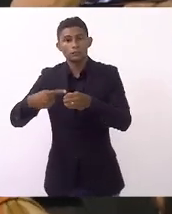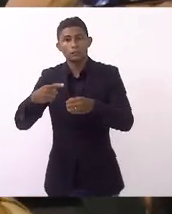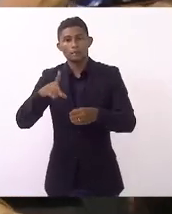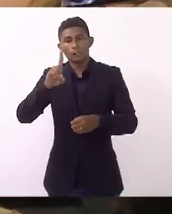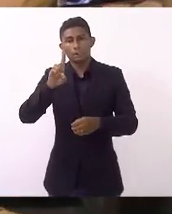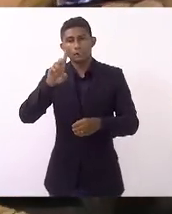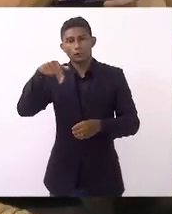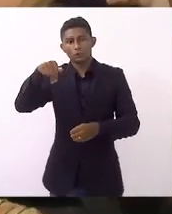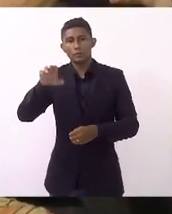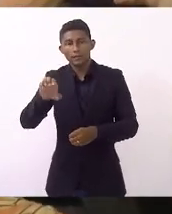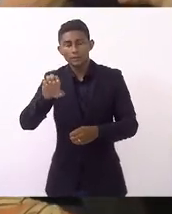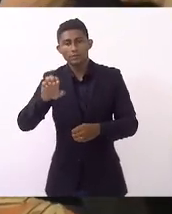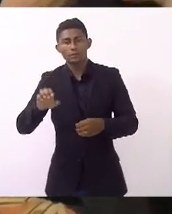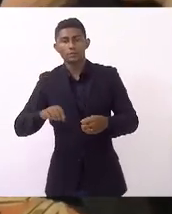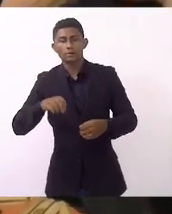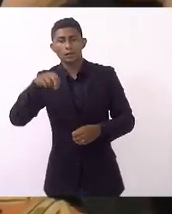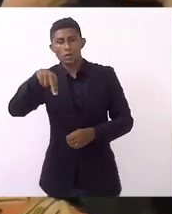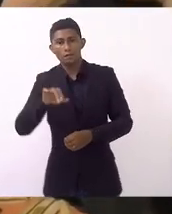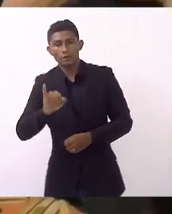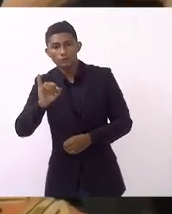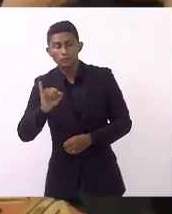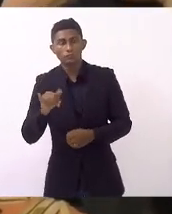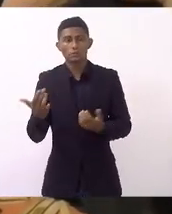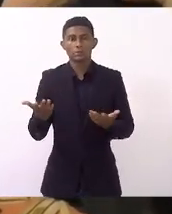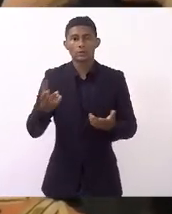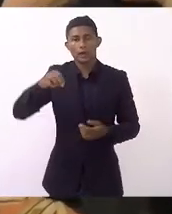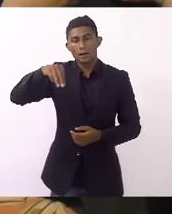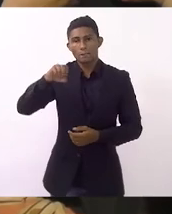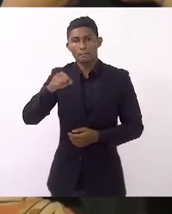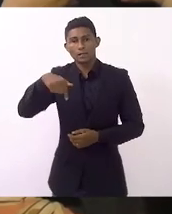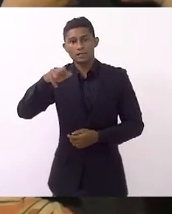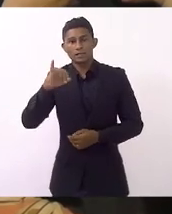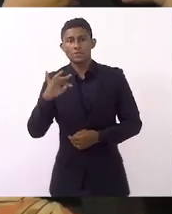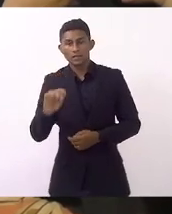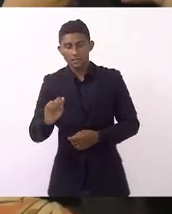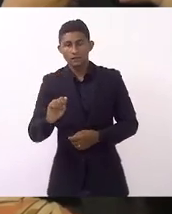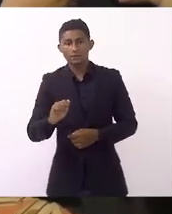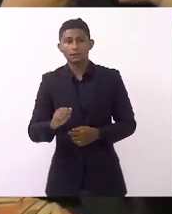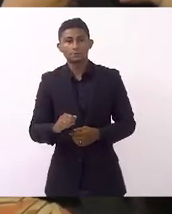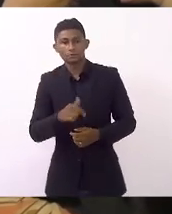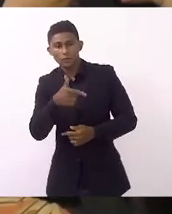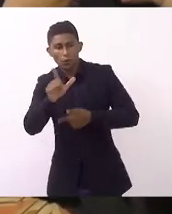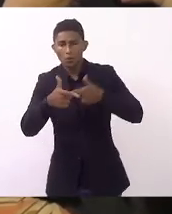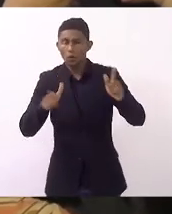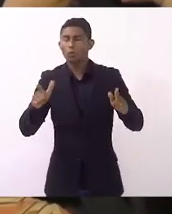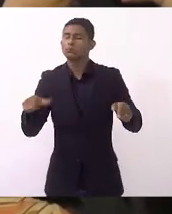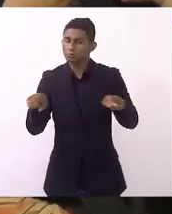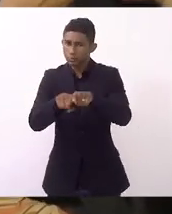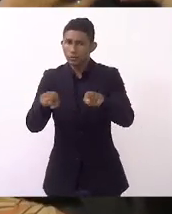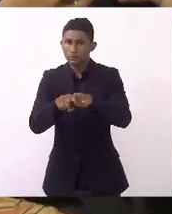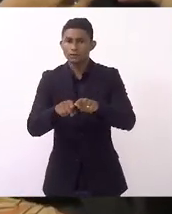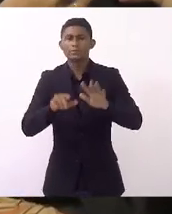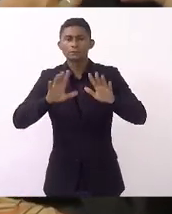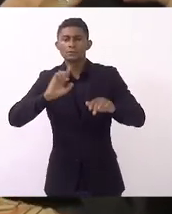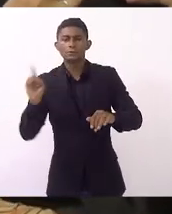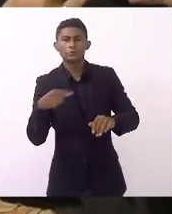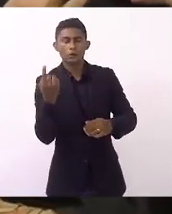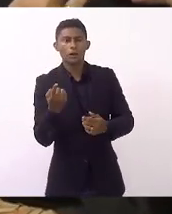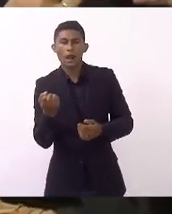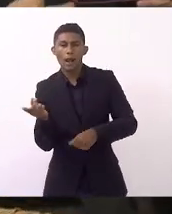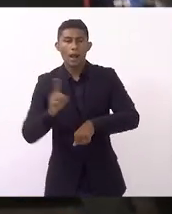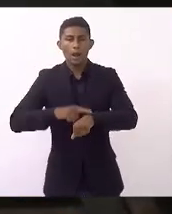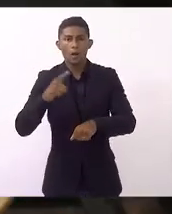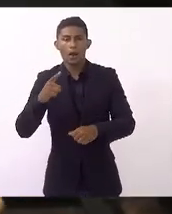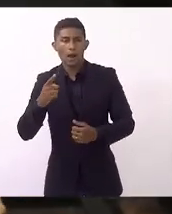Iguaçu e Mesquita, entre outros. Agora, se é muito importante prestar ajuda emergencial, é